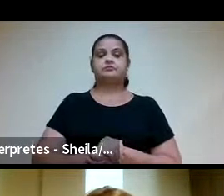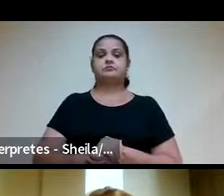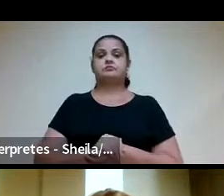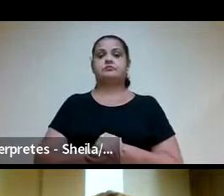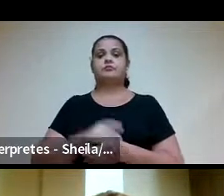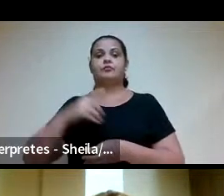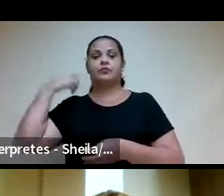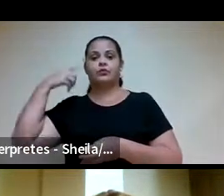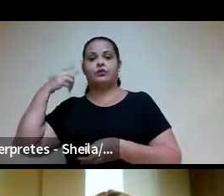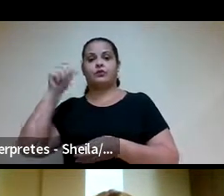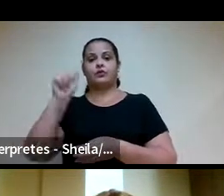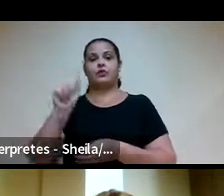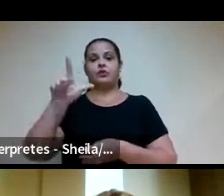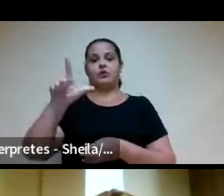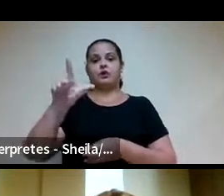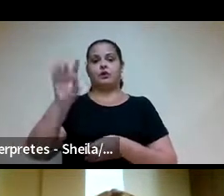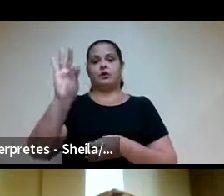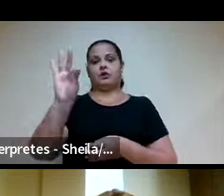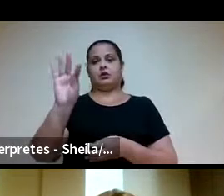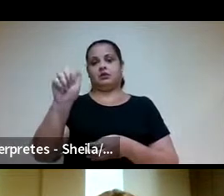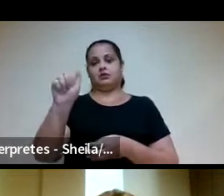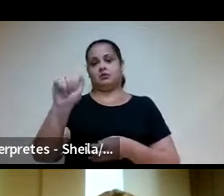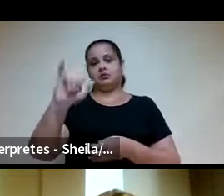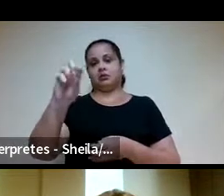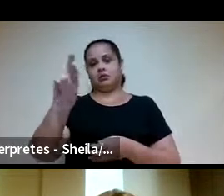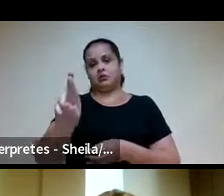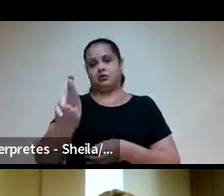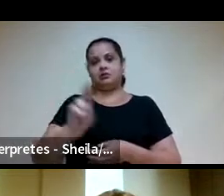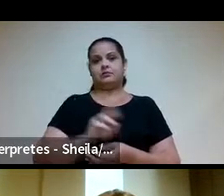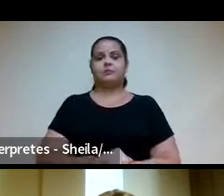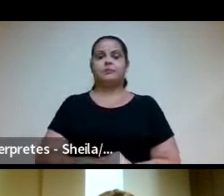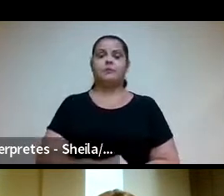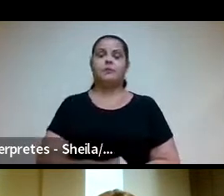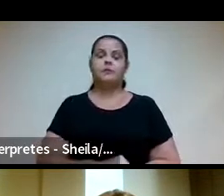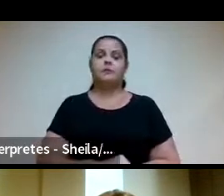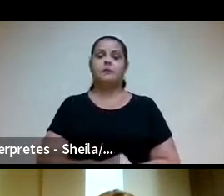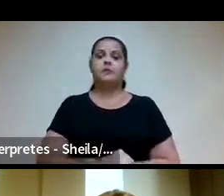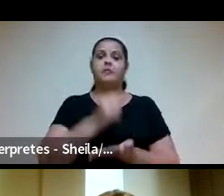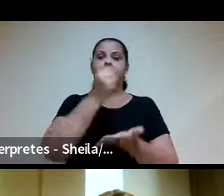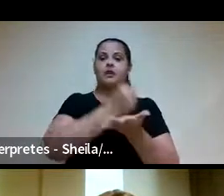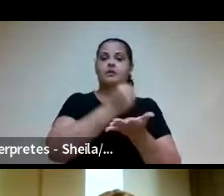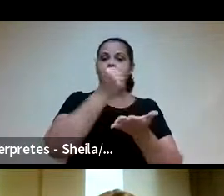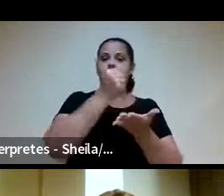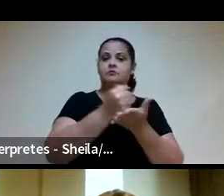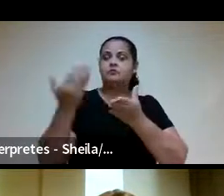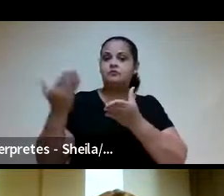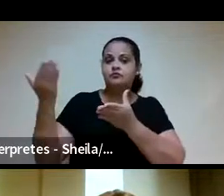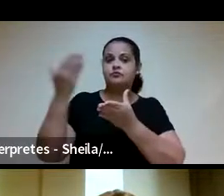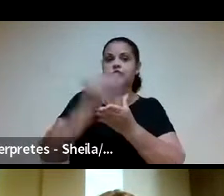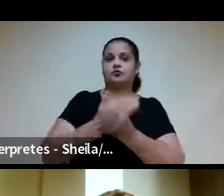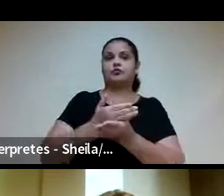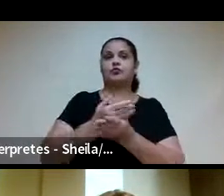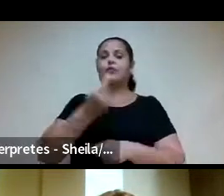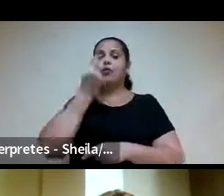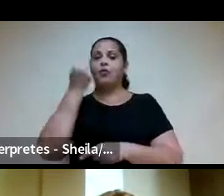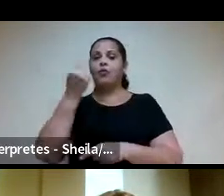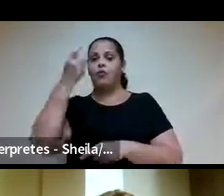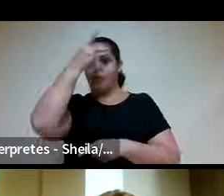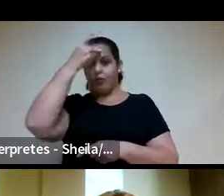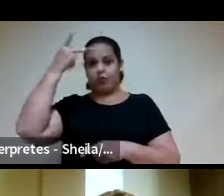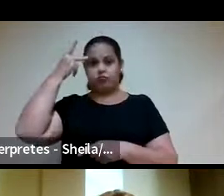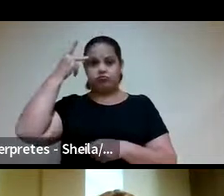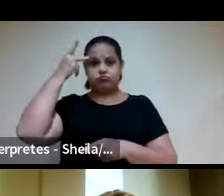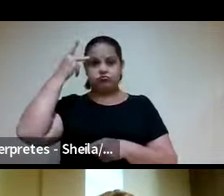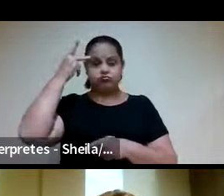há um argumento de nulidade processual, porque uma das testemunhas do